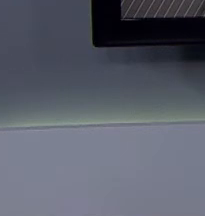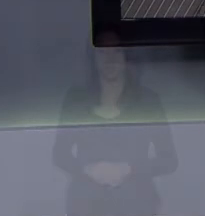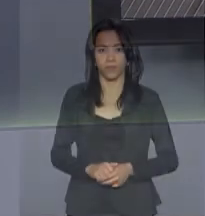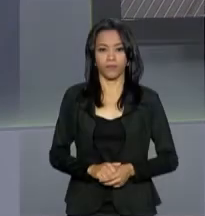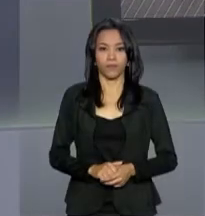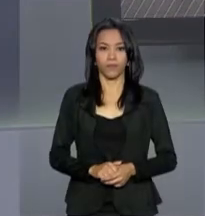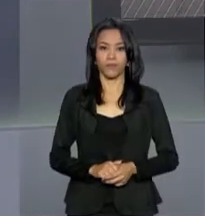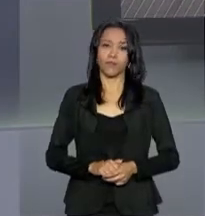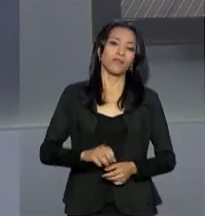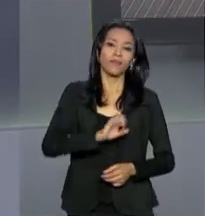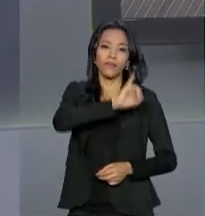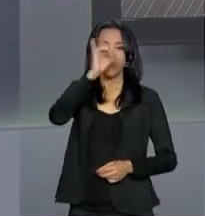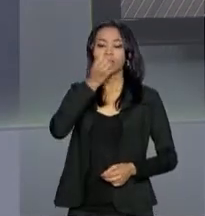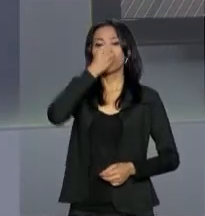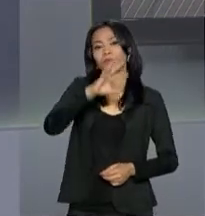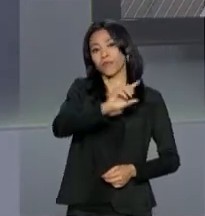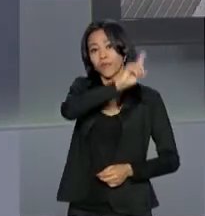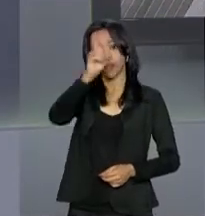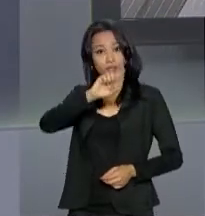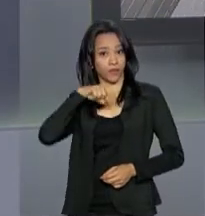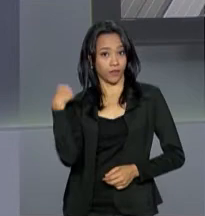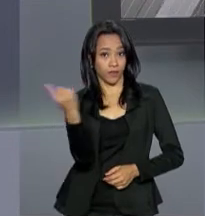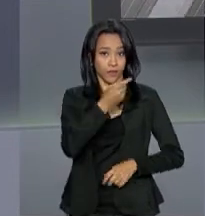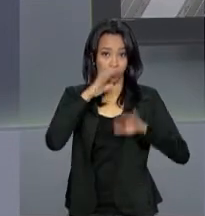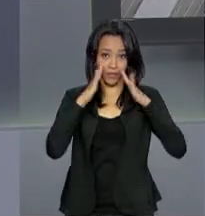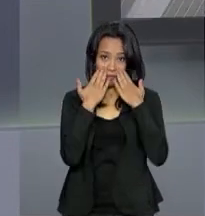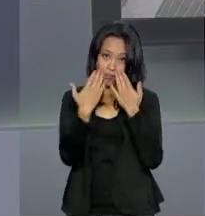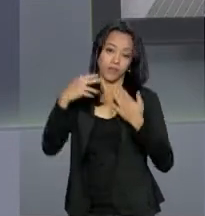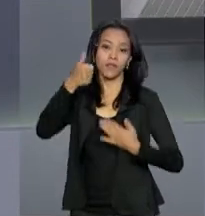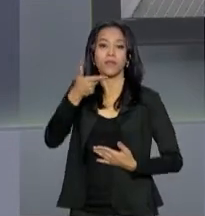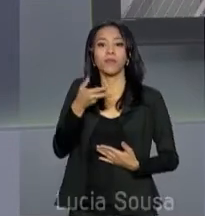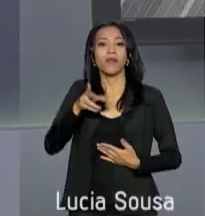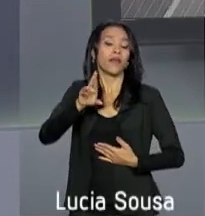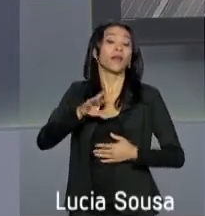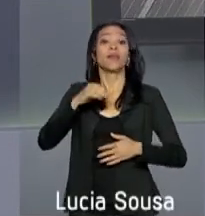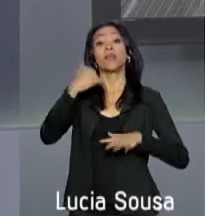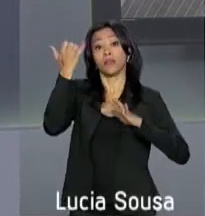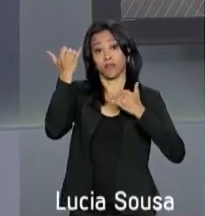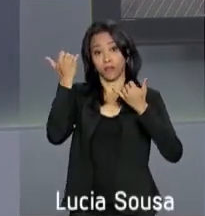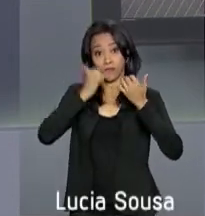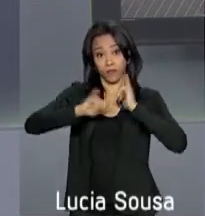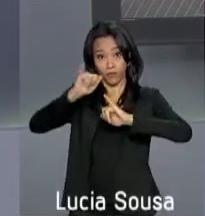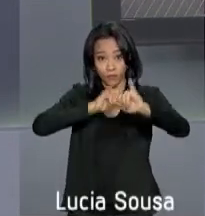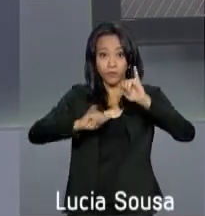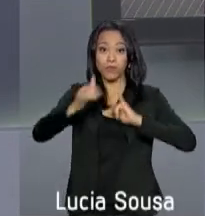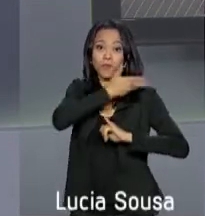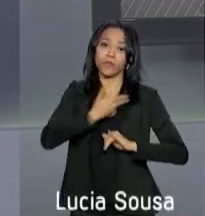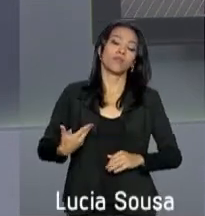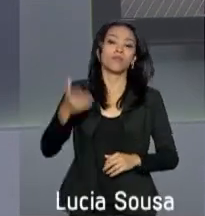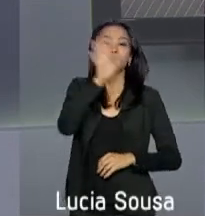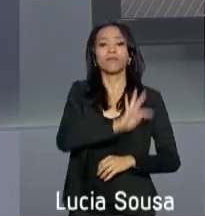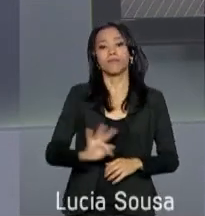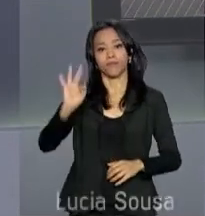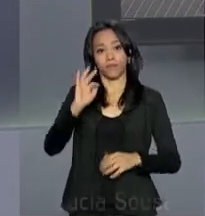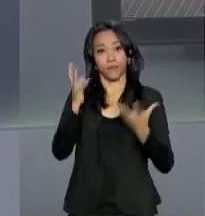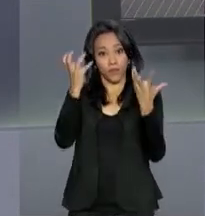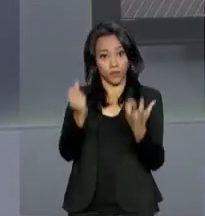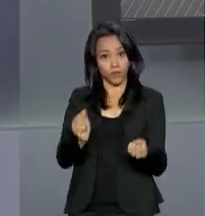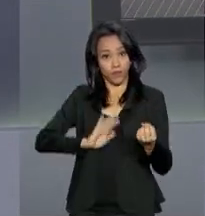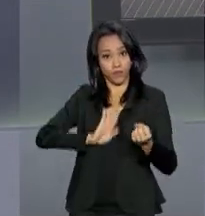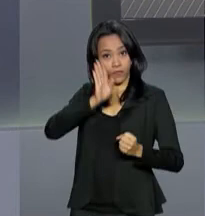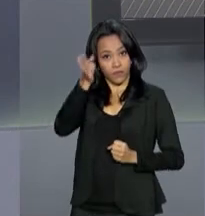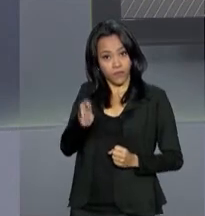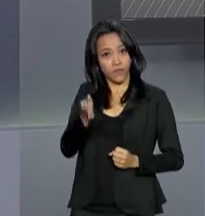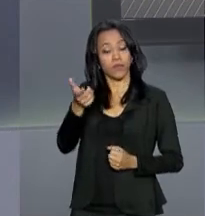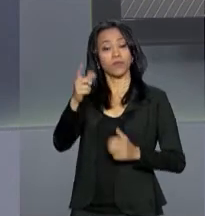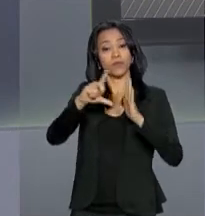olá bom dia estamos de volta com repórter nbr as notícias do governo federal e vamos direto ao palácio do planalto conversar